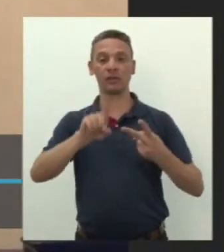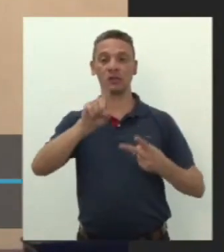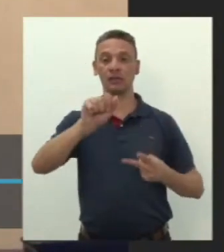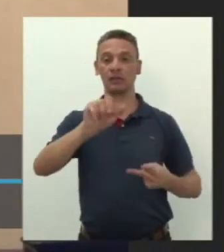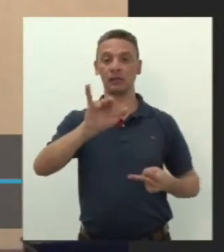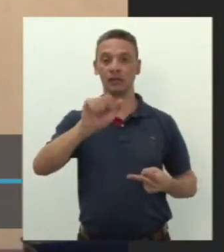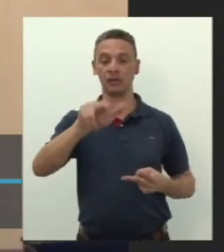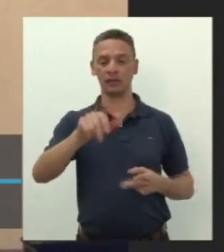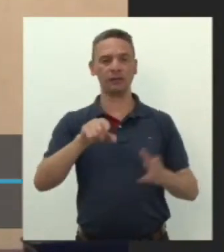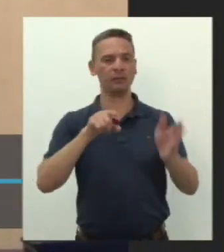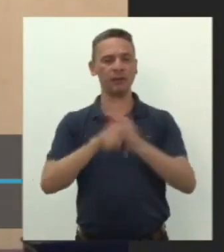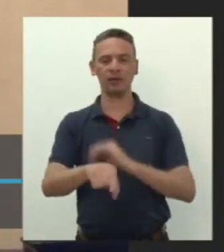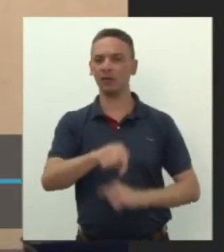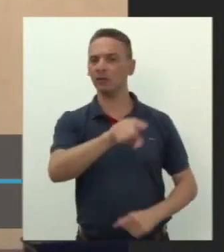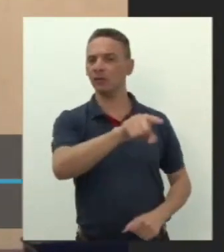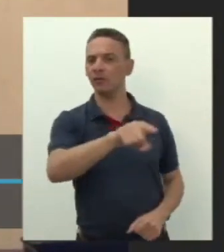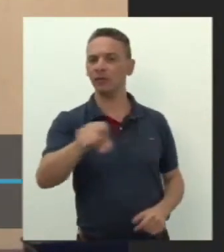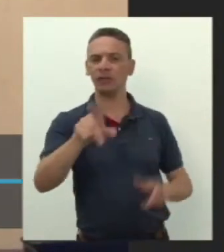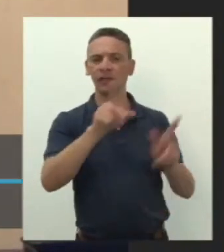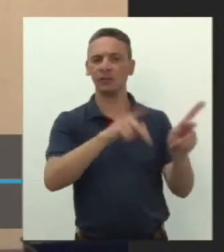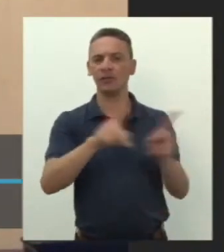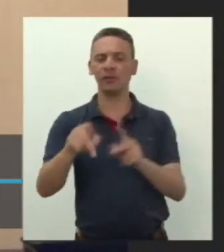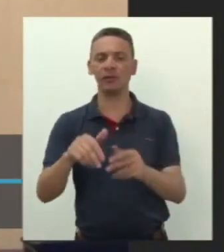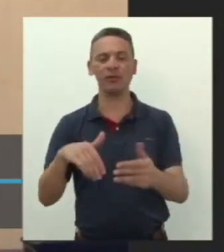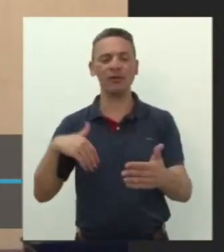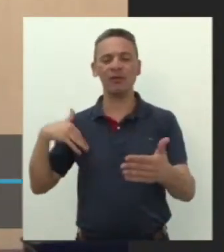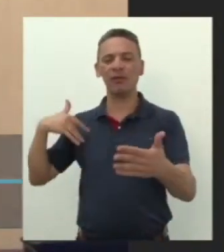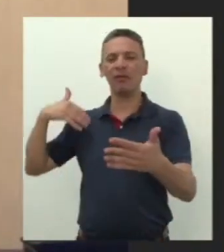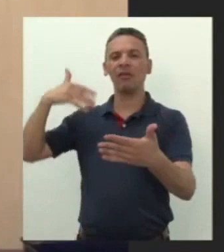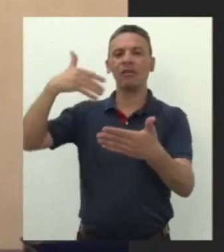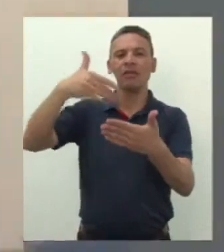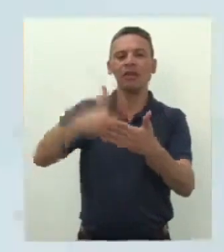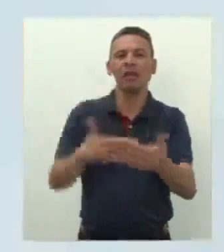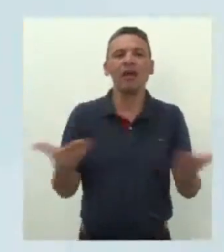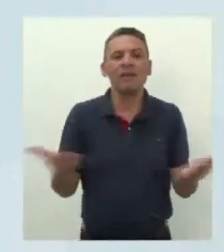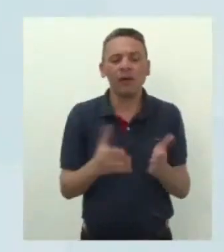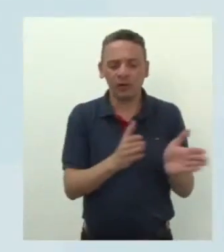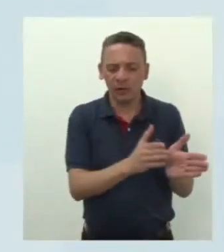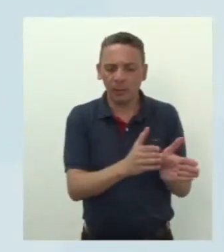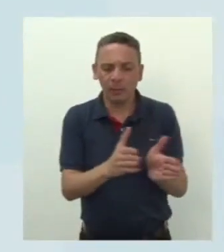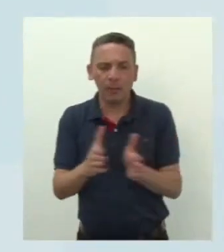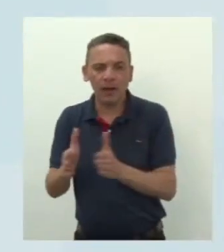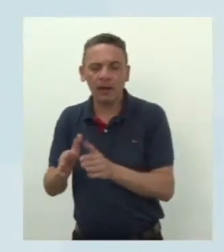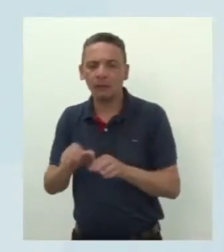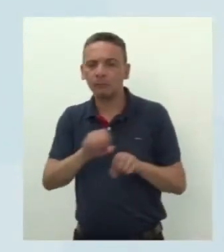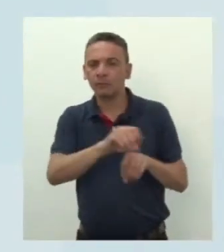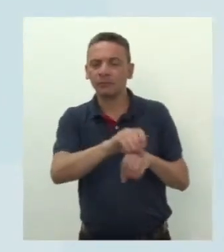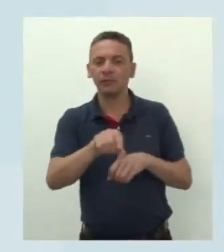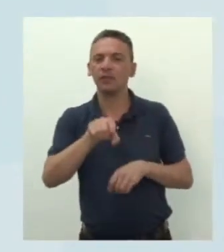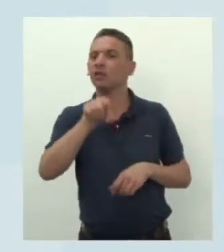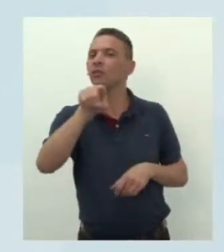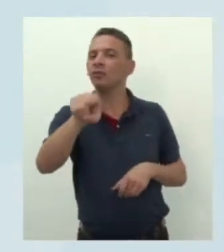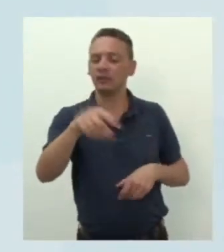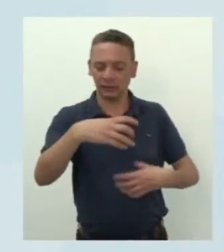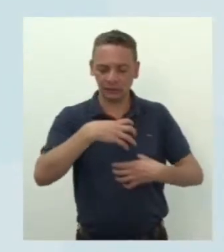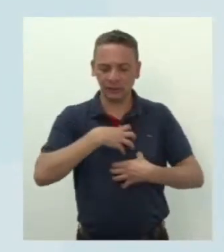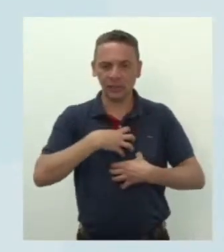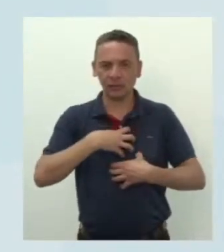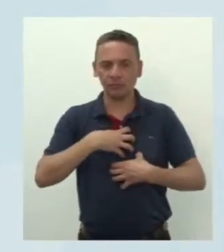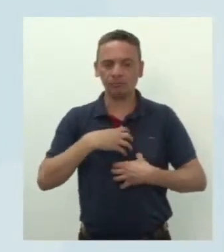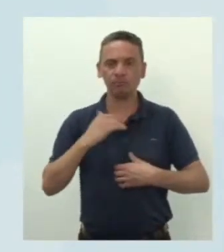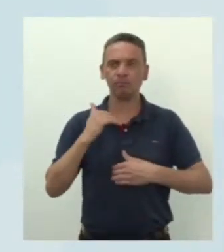de vocês, olhando todo o caminho que você percorreu, compartilhe suas percepções a respeito do seu crescimento, evolução